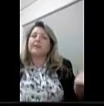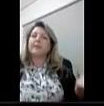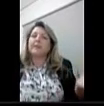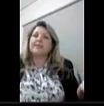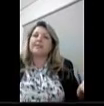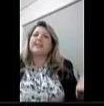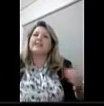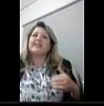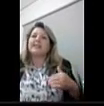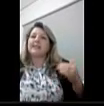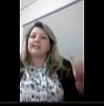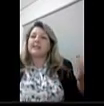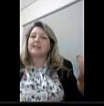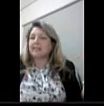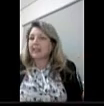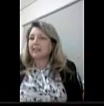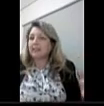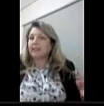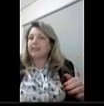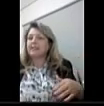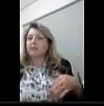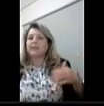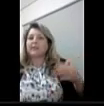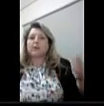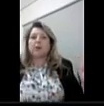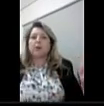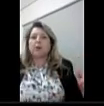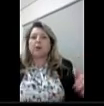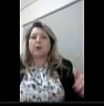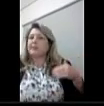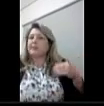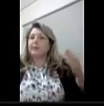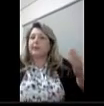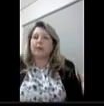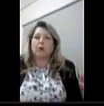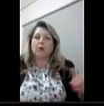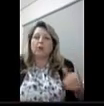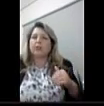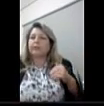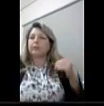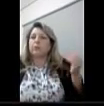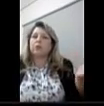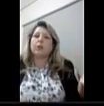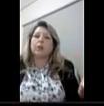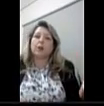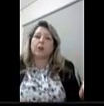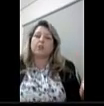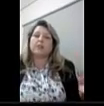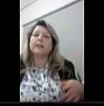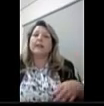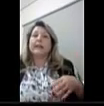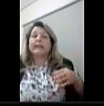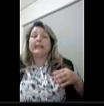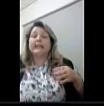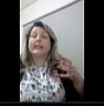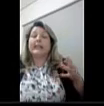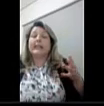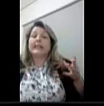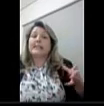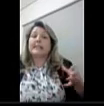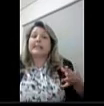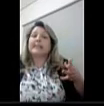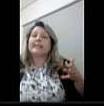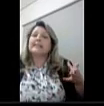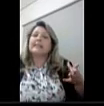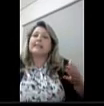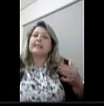porque muitas vezes essa criança está em intervenção psicológica, psicopedagógica, fonodiológica, né? E